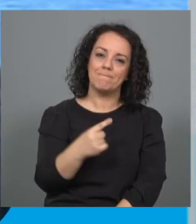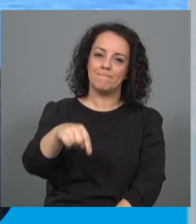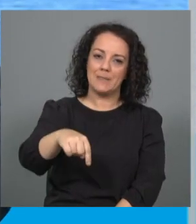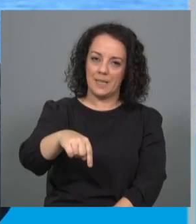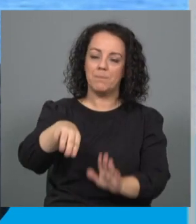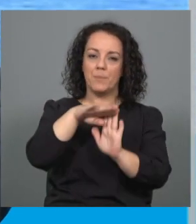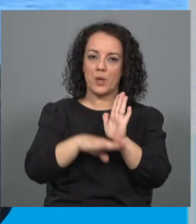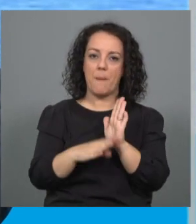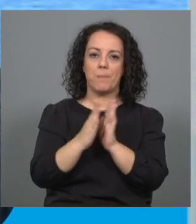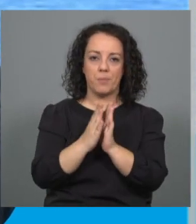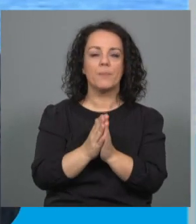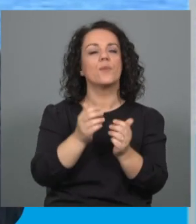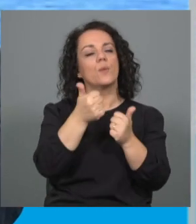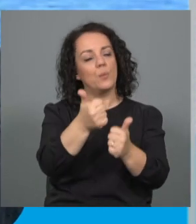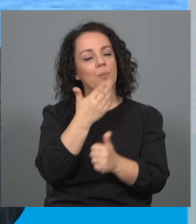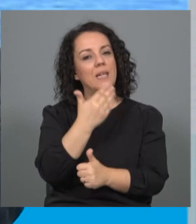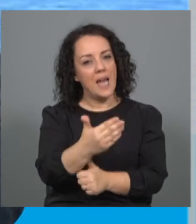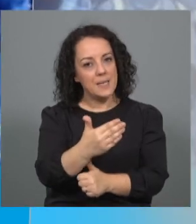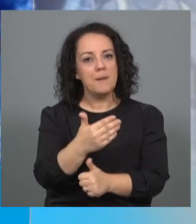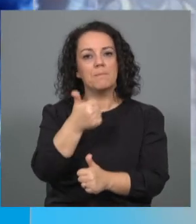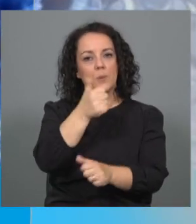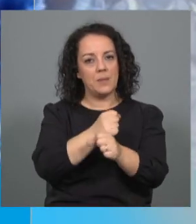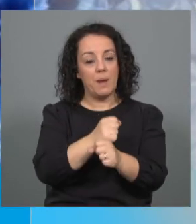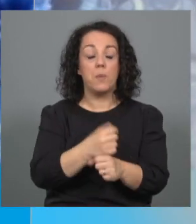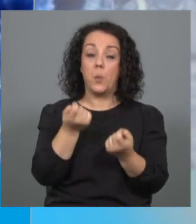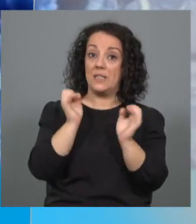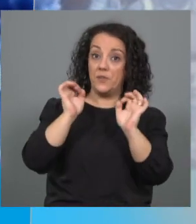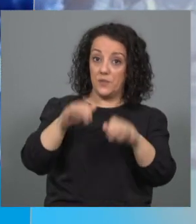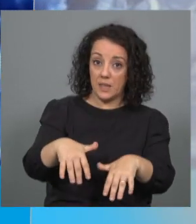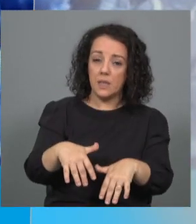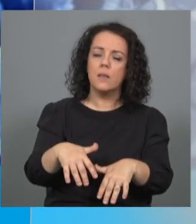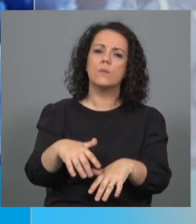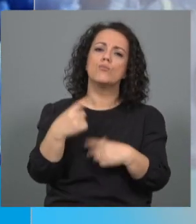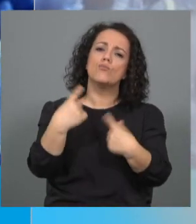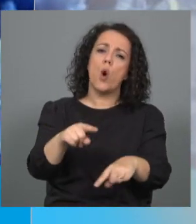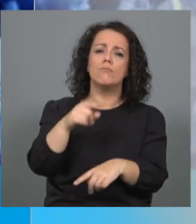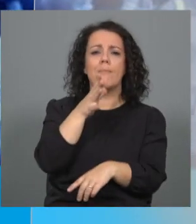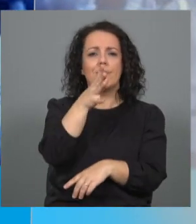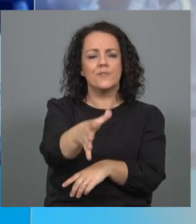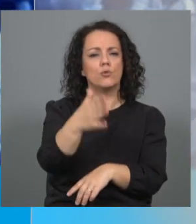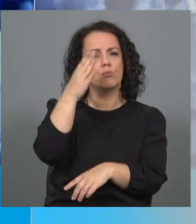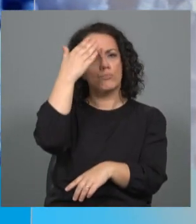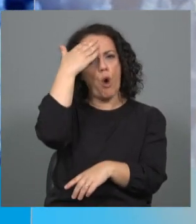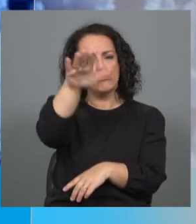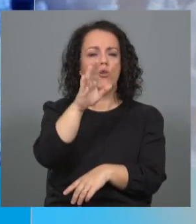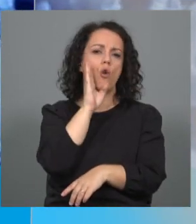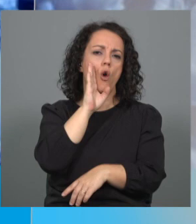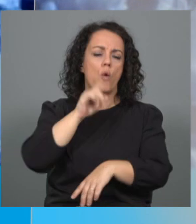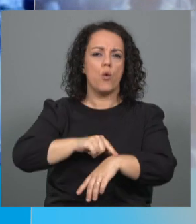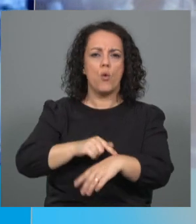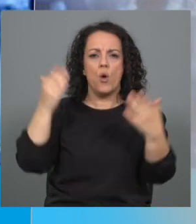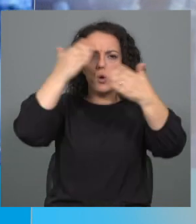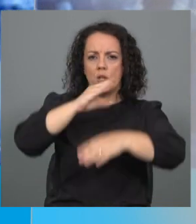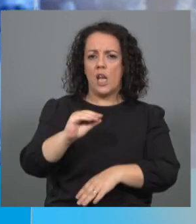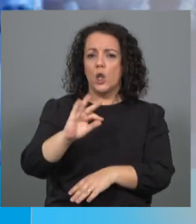programa Eclésia. E com o vosso bom trabalho. Obrigado. Muito obrigado. A terminar, fica ainda a proposta para que mais logo, pelas 22h45,